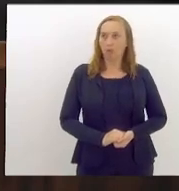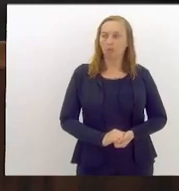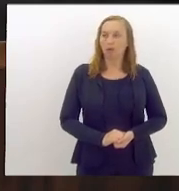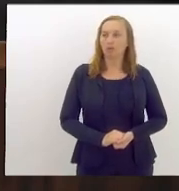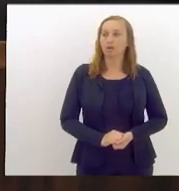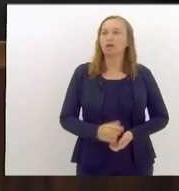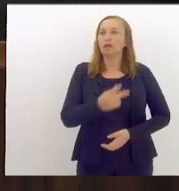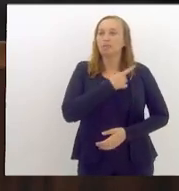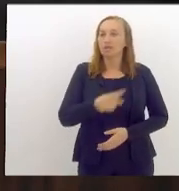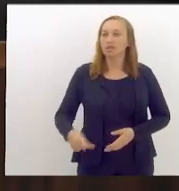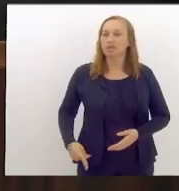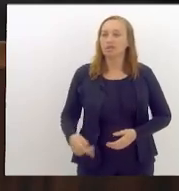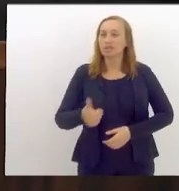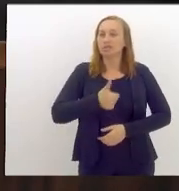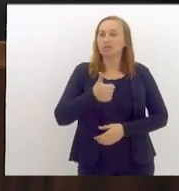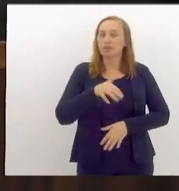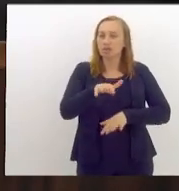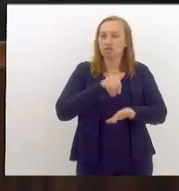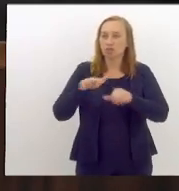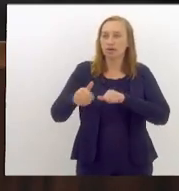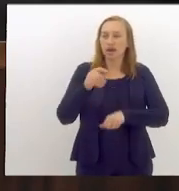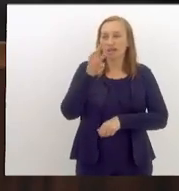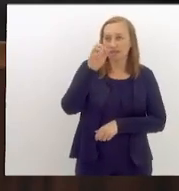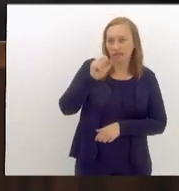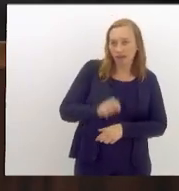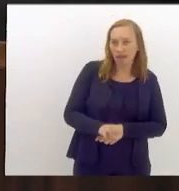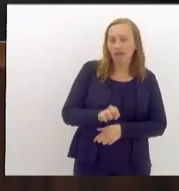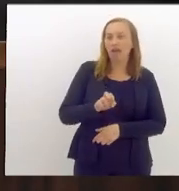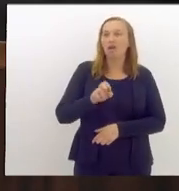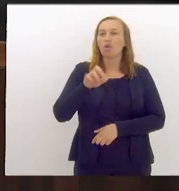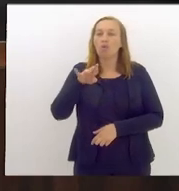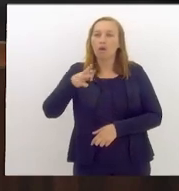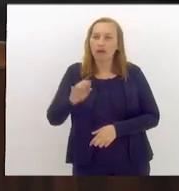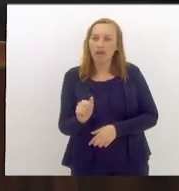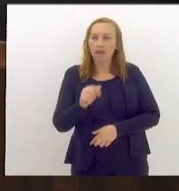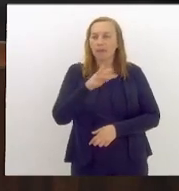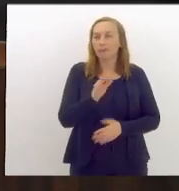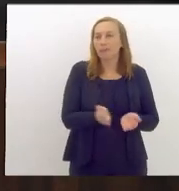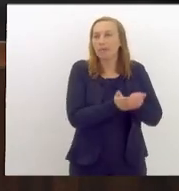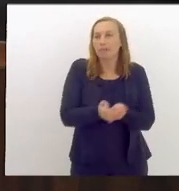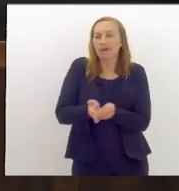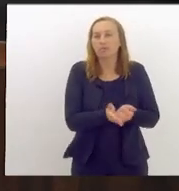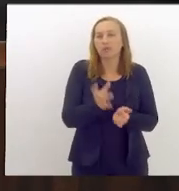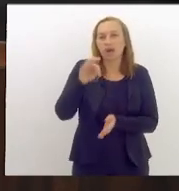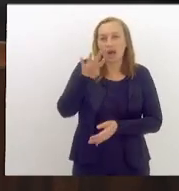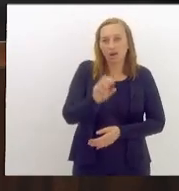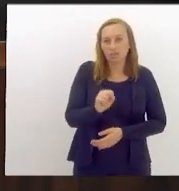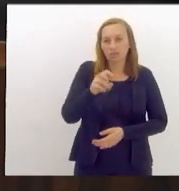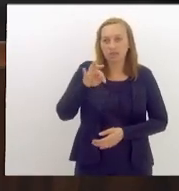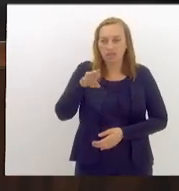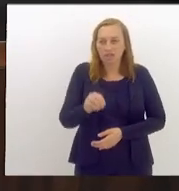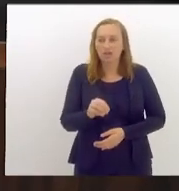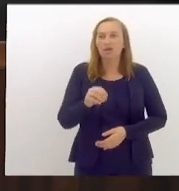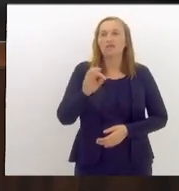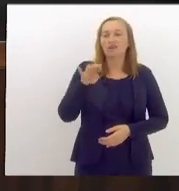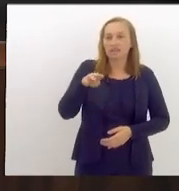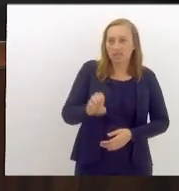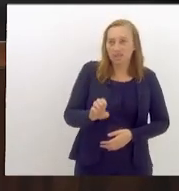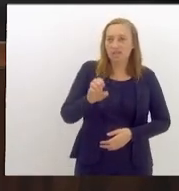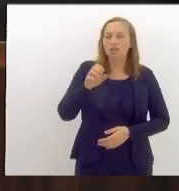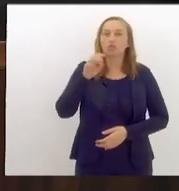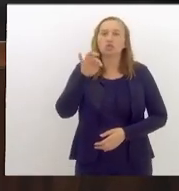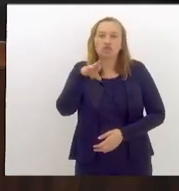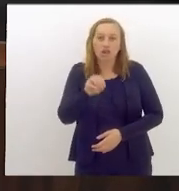Presidente será chamada André Correia Bebeto Carlos Macedo Franciane Mota